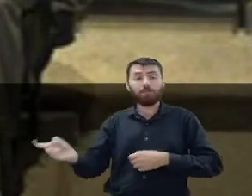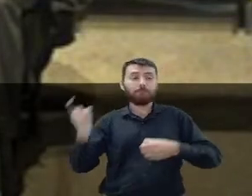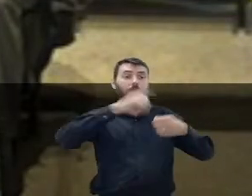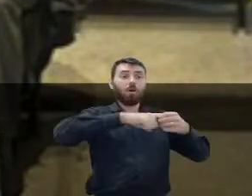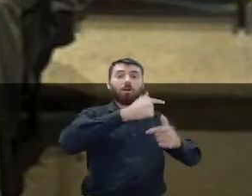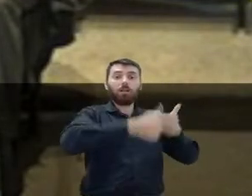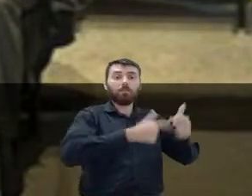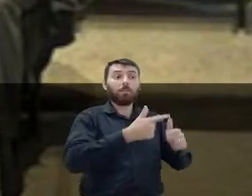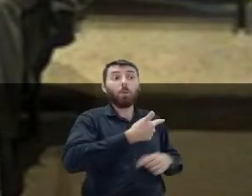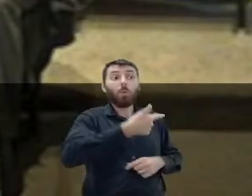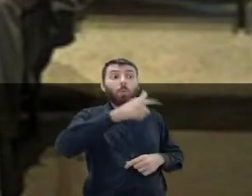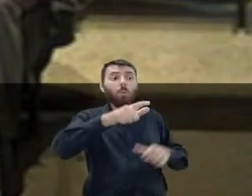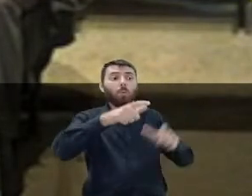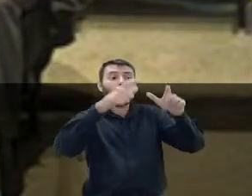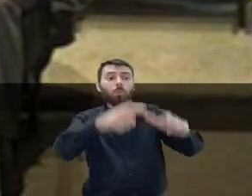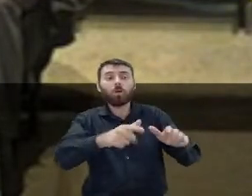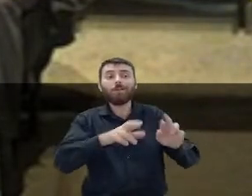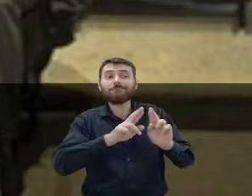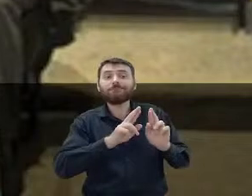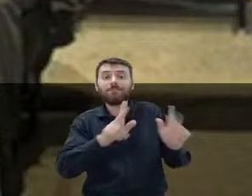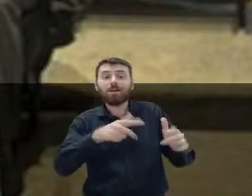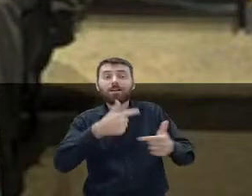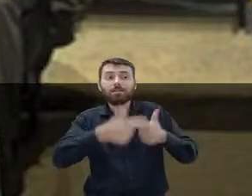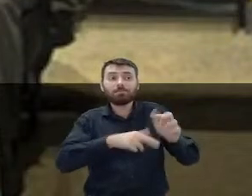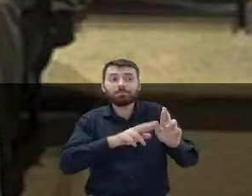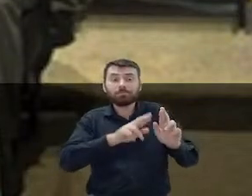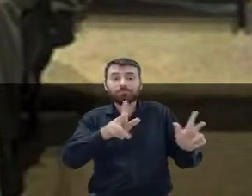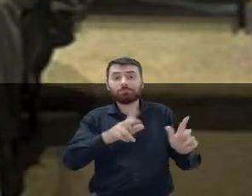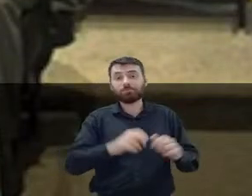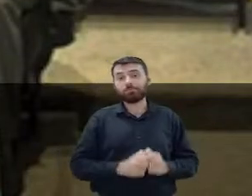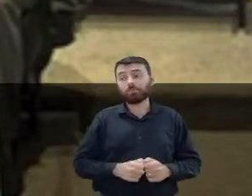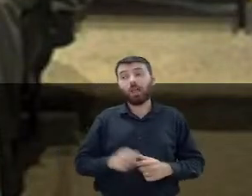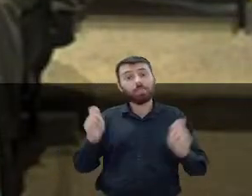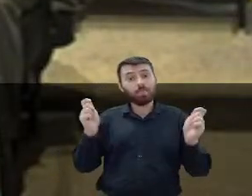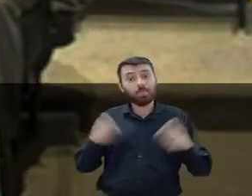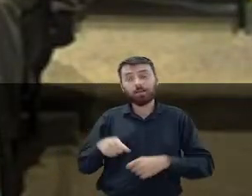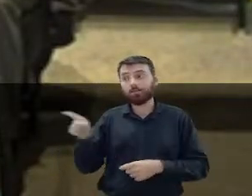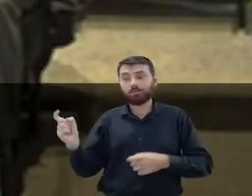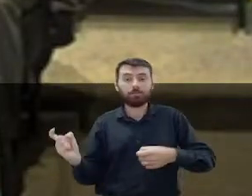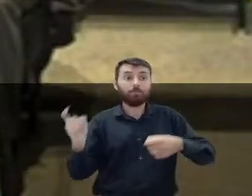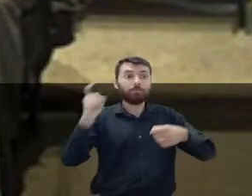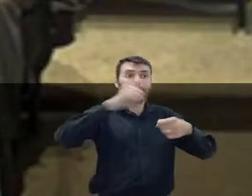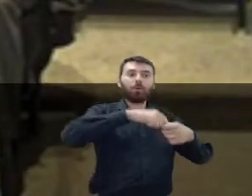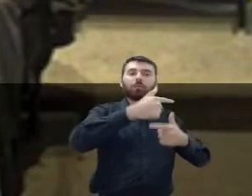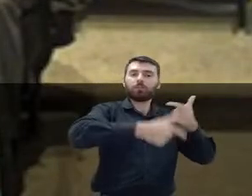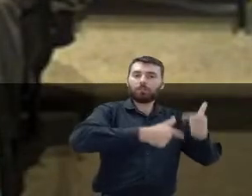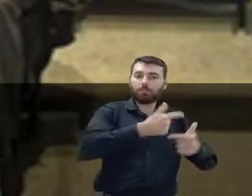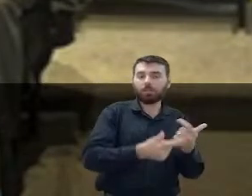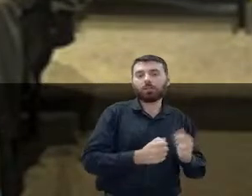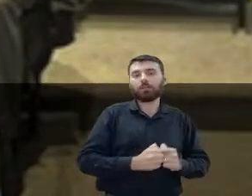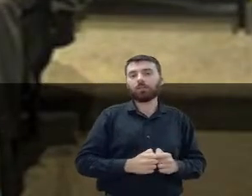teria dito que ela estava apta e ela teria voltado, teria recebido o salário, ou teria